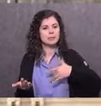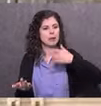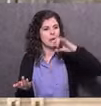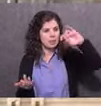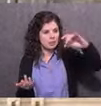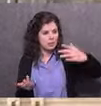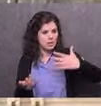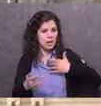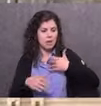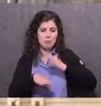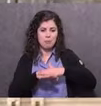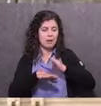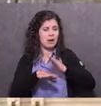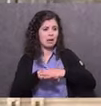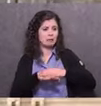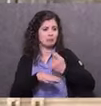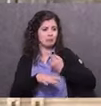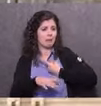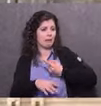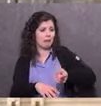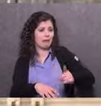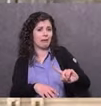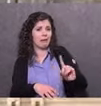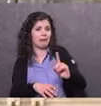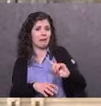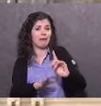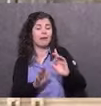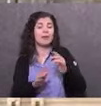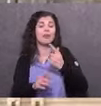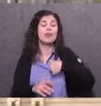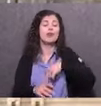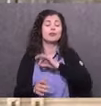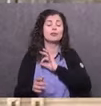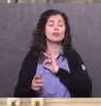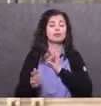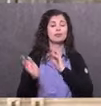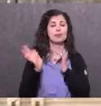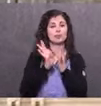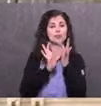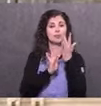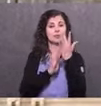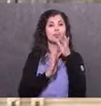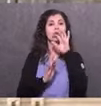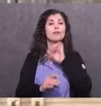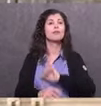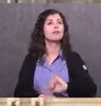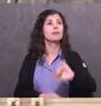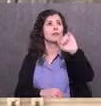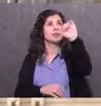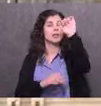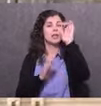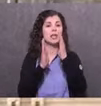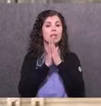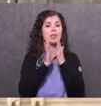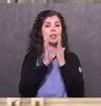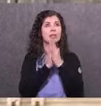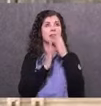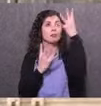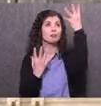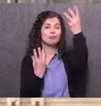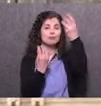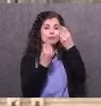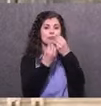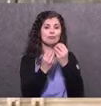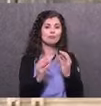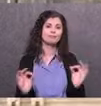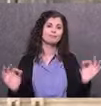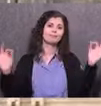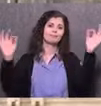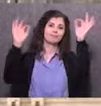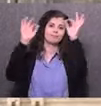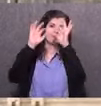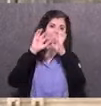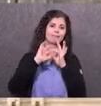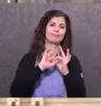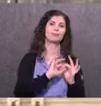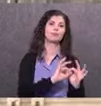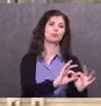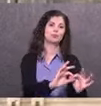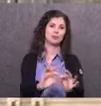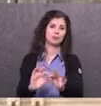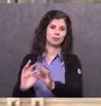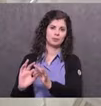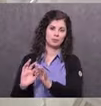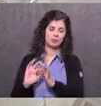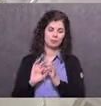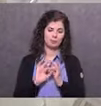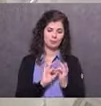não merecem. Por nosso Senhor Jesus Cristo, vosso Filho, que é Deus convosco na unidade do